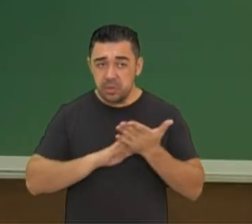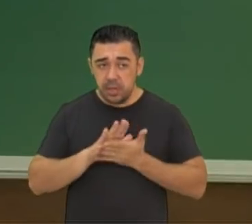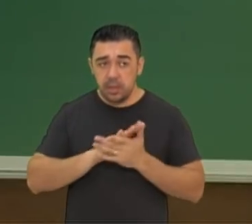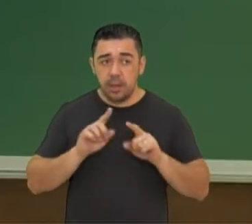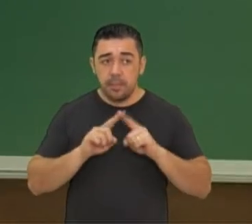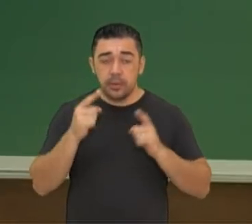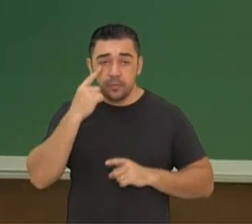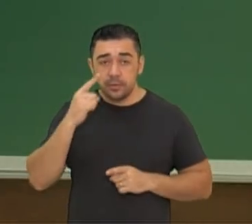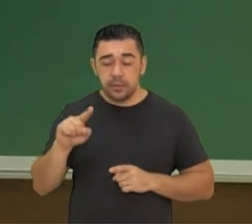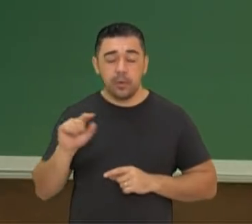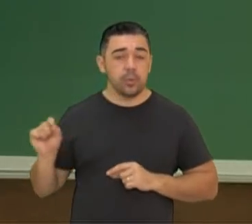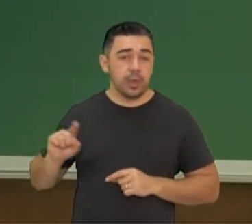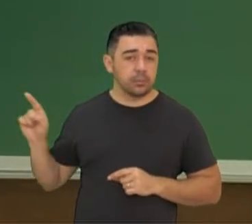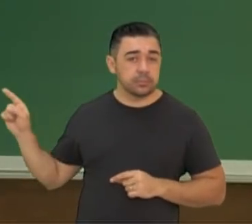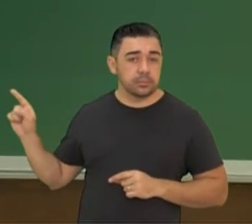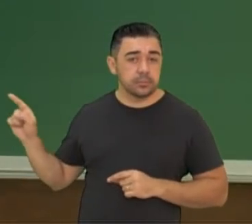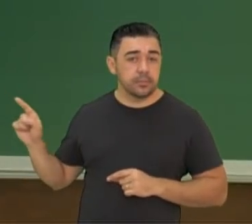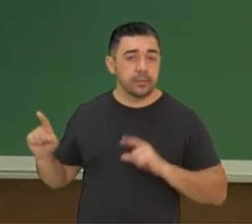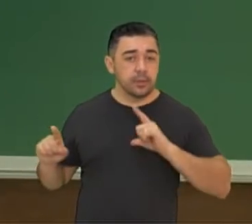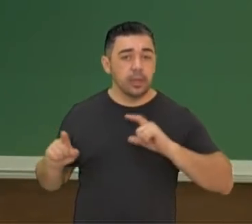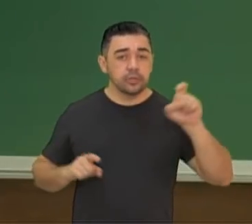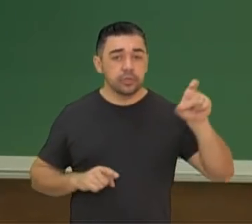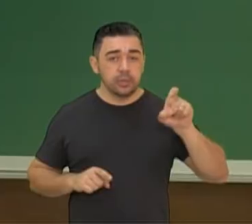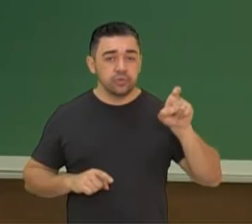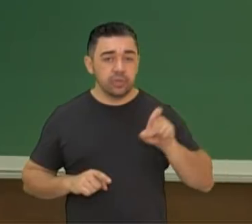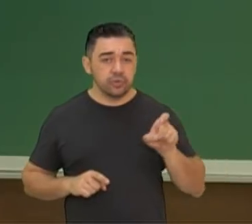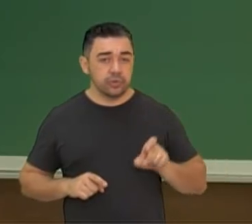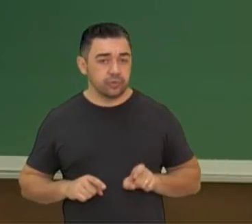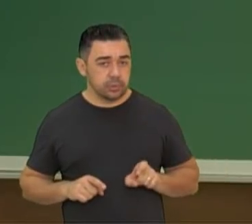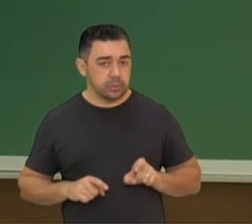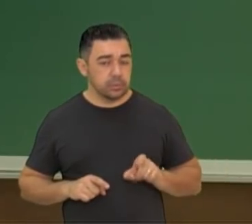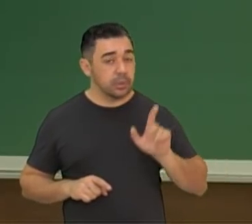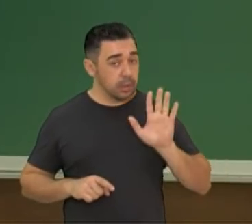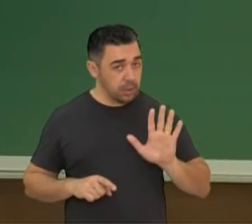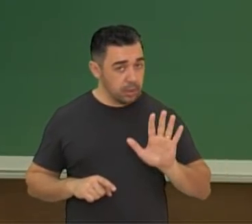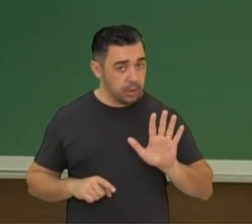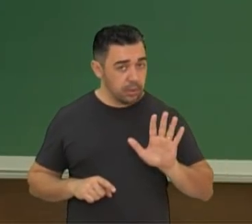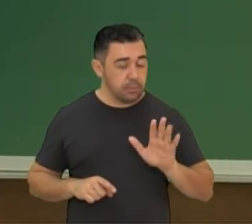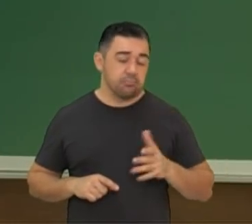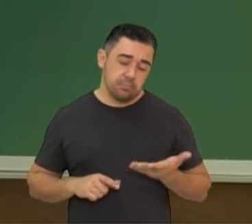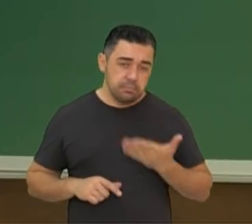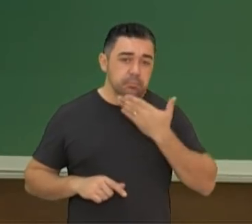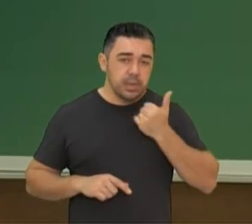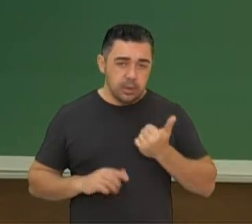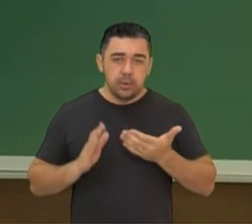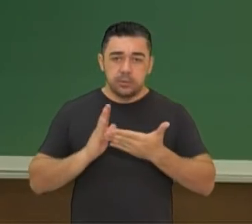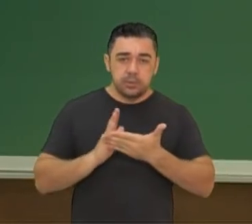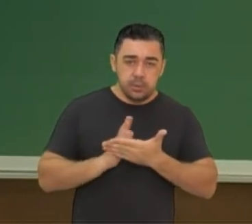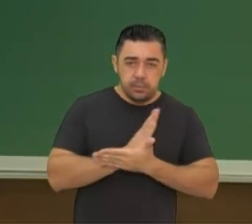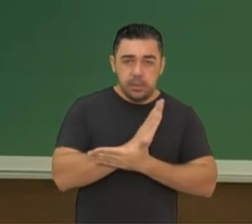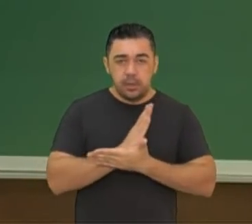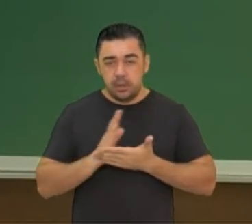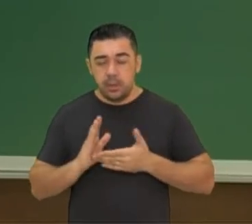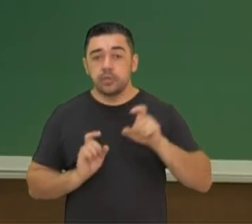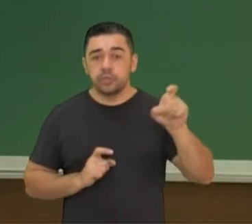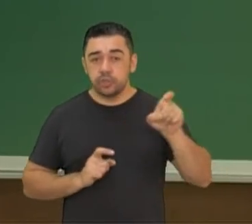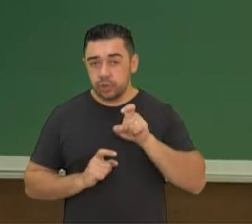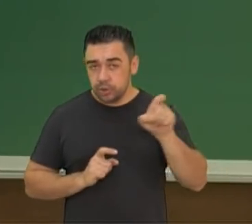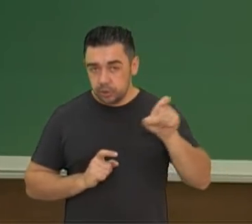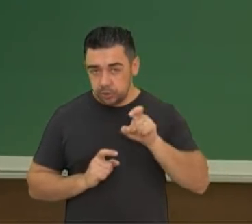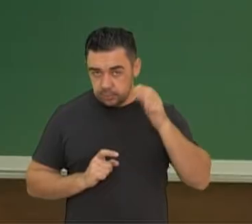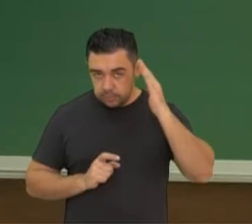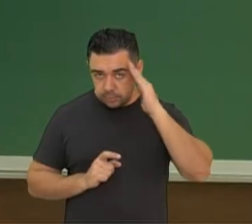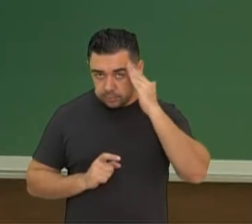para as alternativas, você vê que todas elas está escrito o x como solução. Então nós vamos resolver essa equação usando quem? A variável